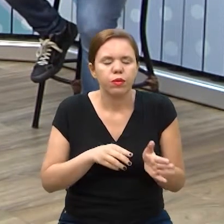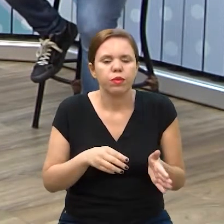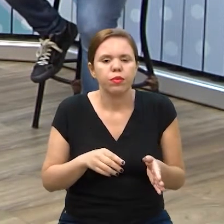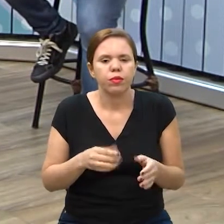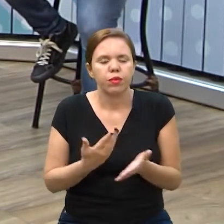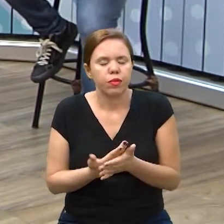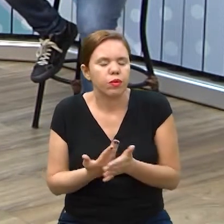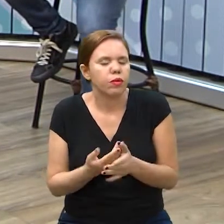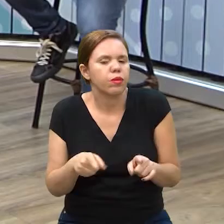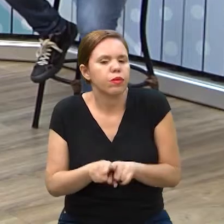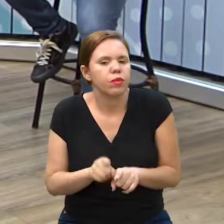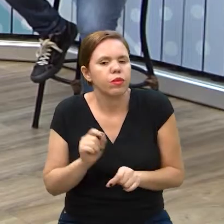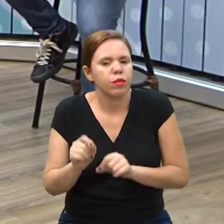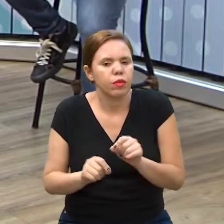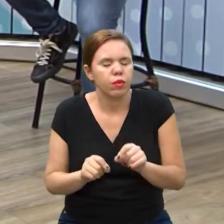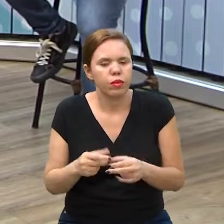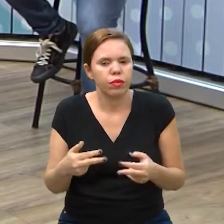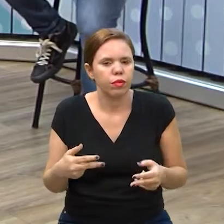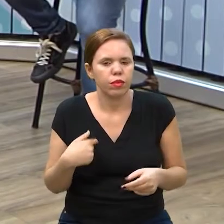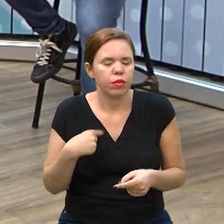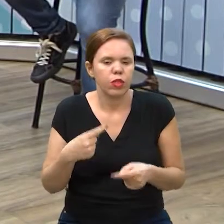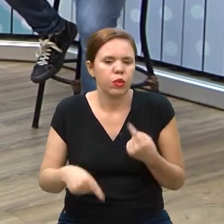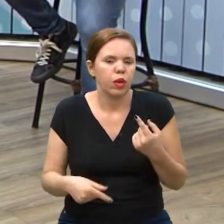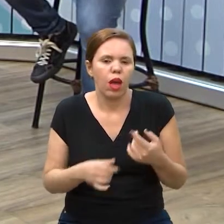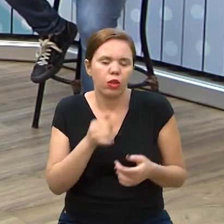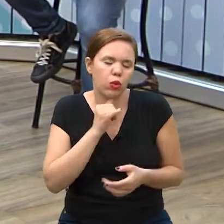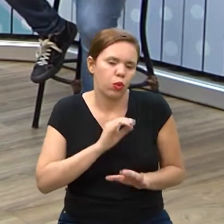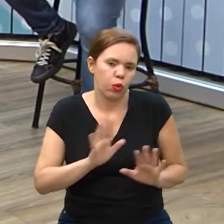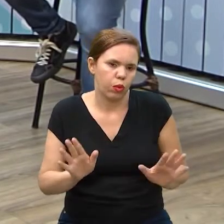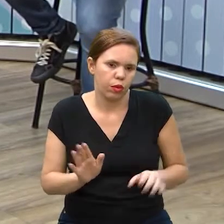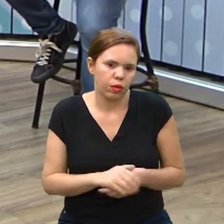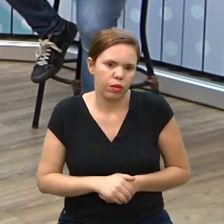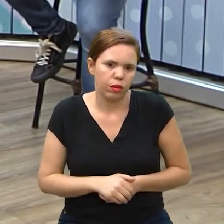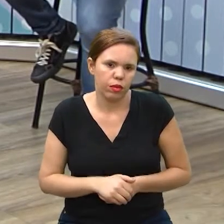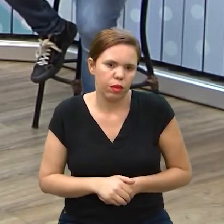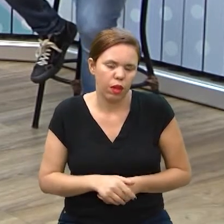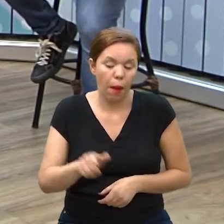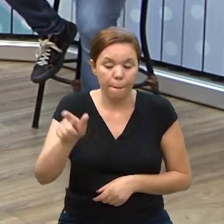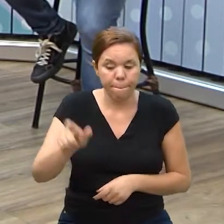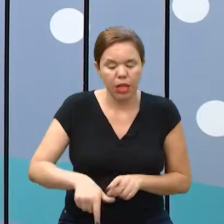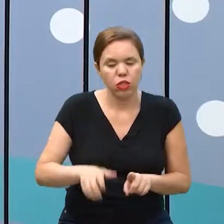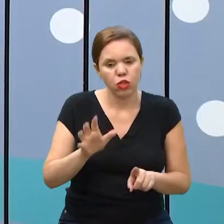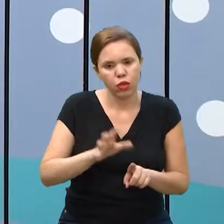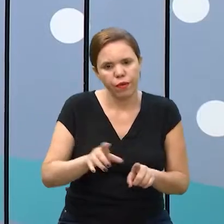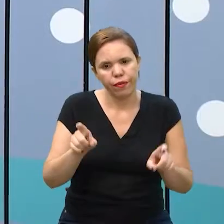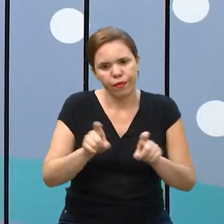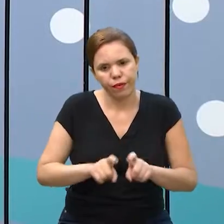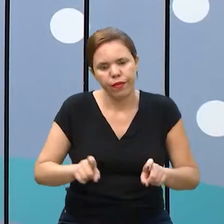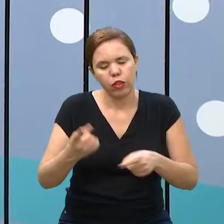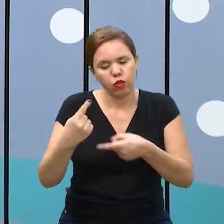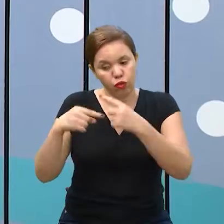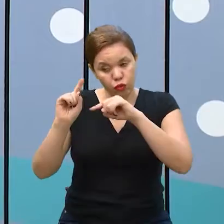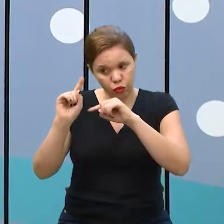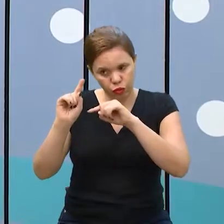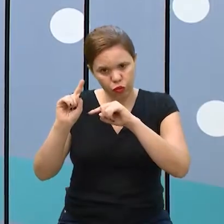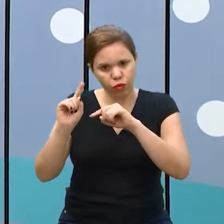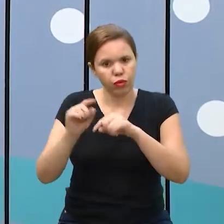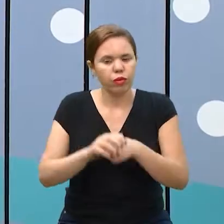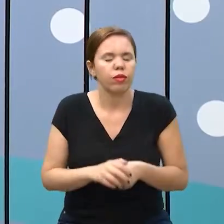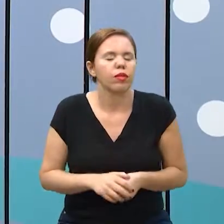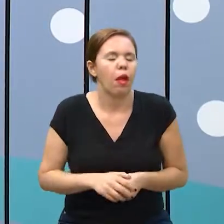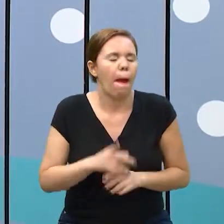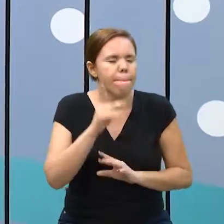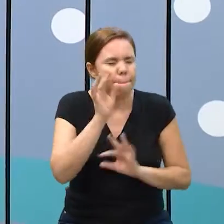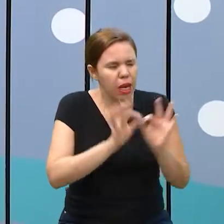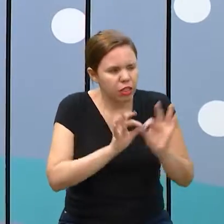das pesquisas é que isso muitas vezes não é por acaso, né? O influenciador digital de sucesso